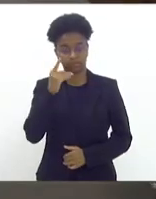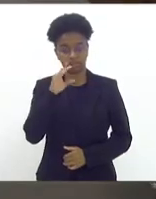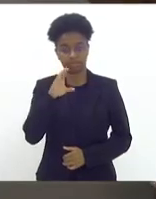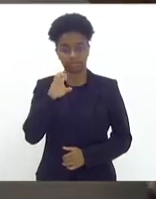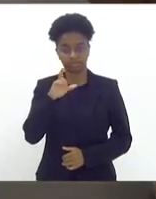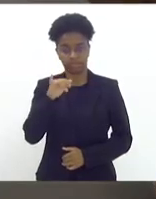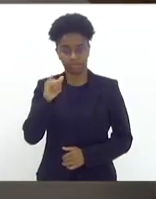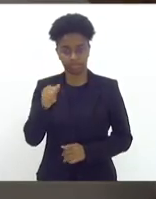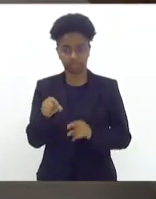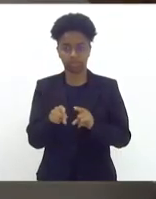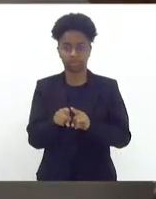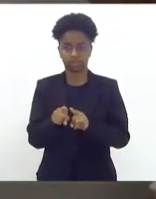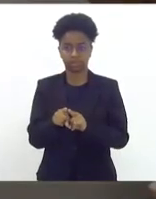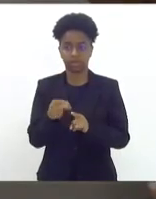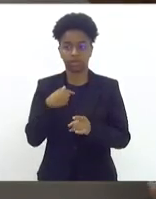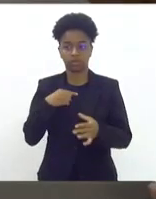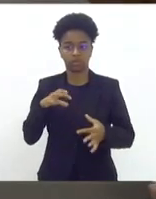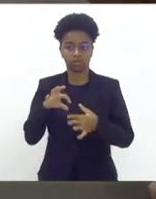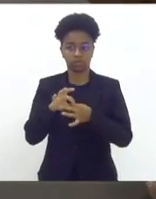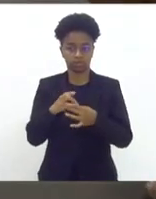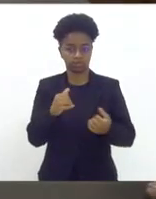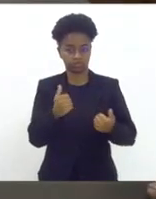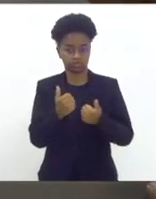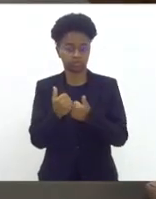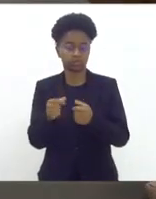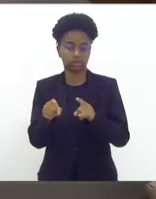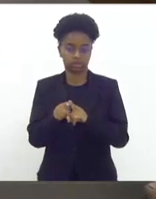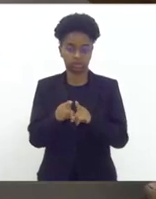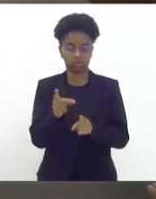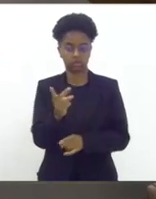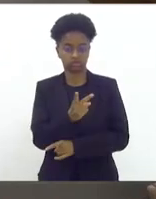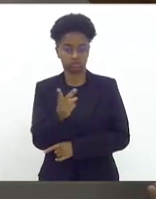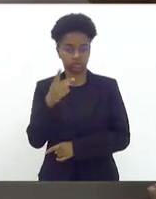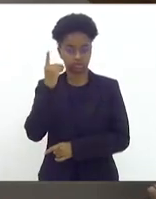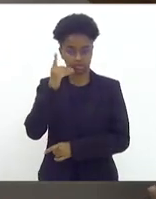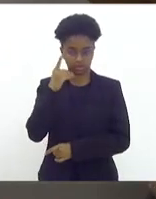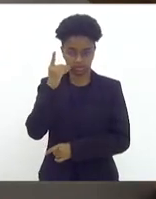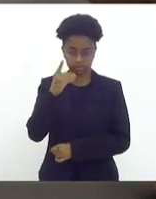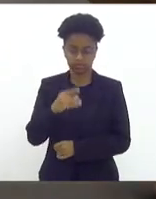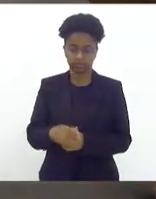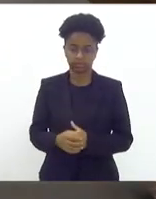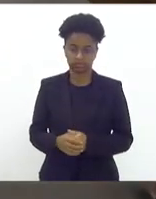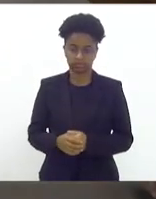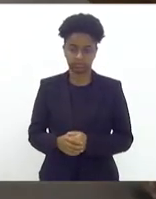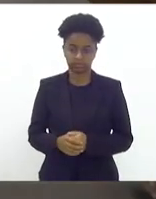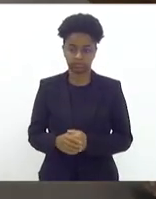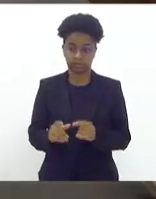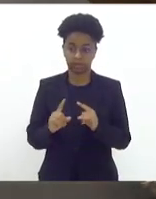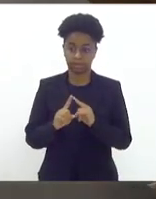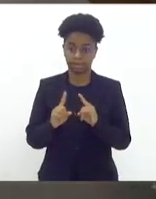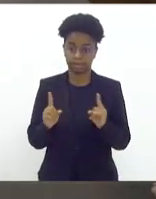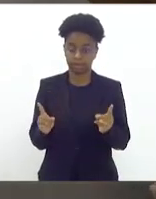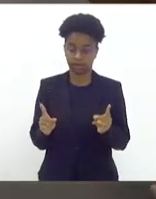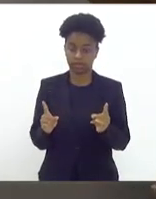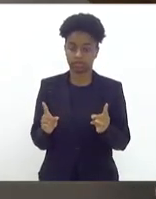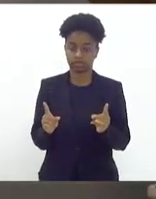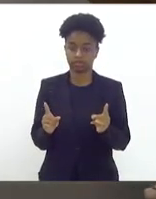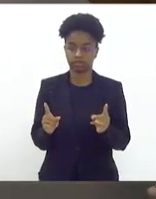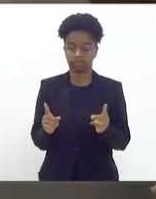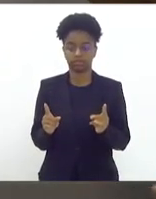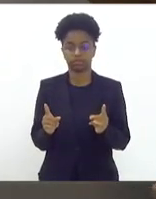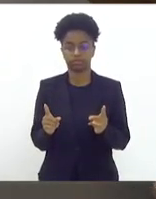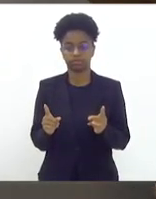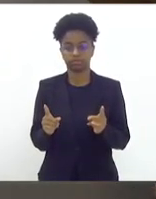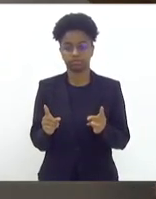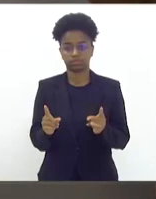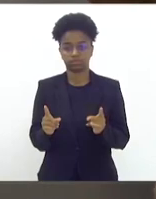para, me filiando aqui na linha dos deputados Luiz Paulo e Carlos Mink, mas como